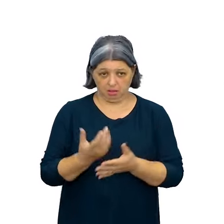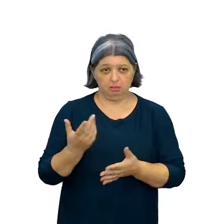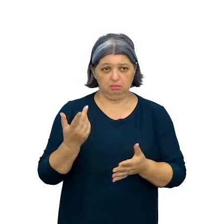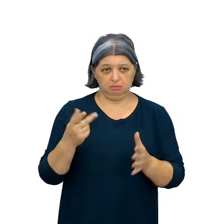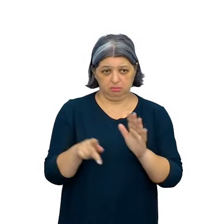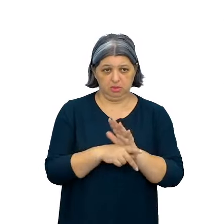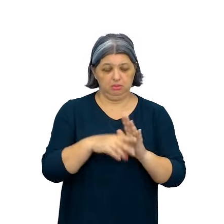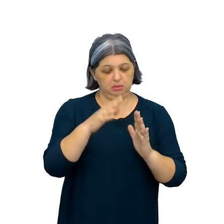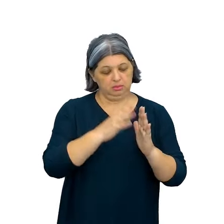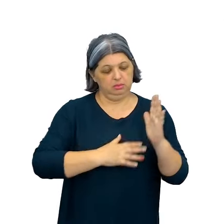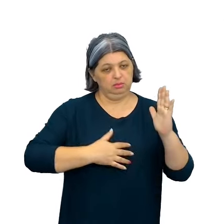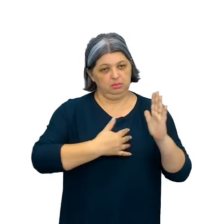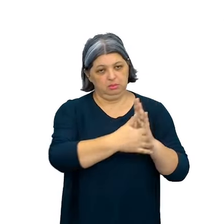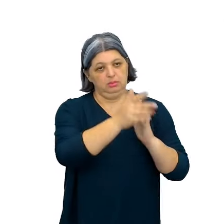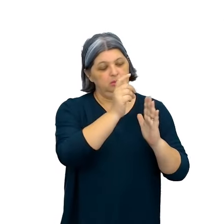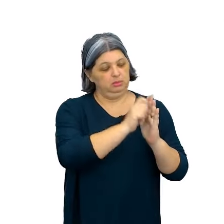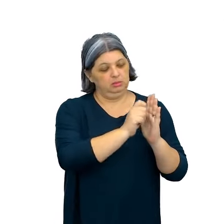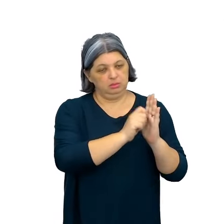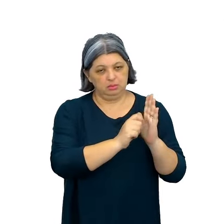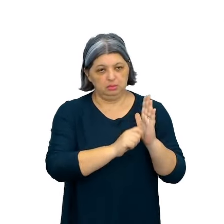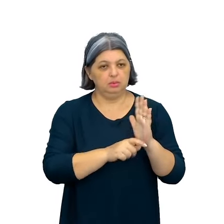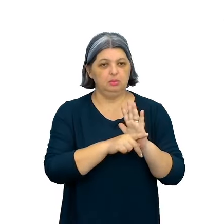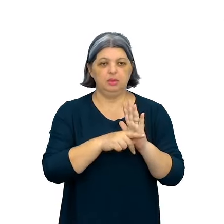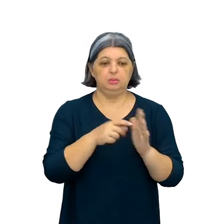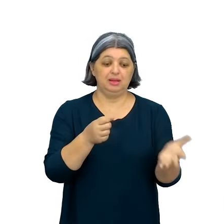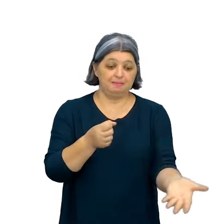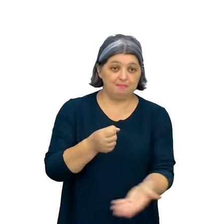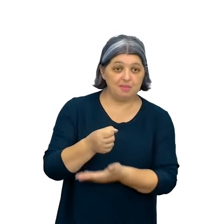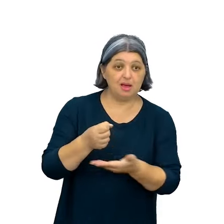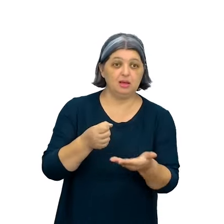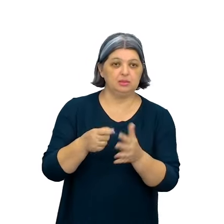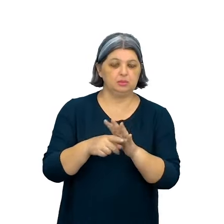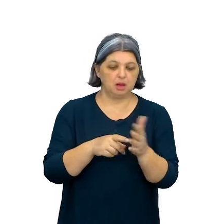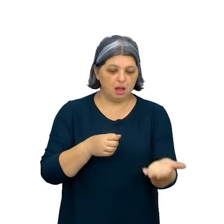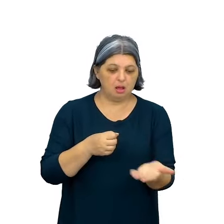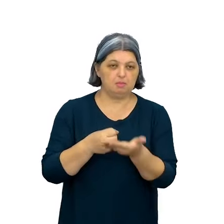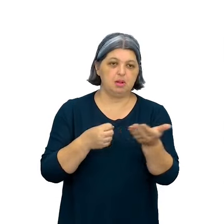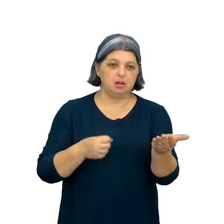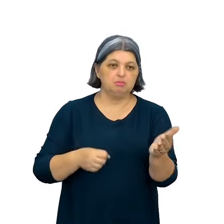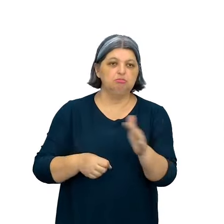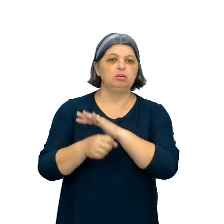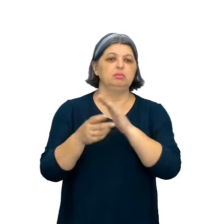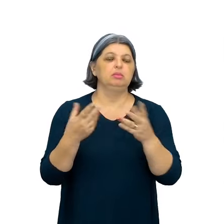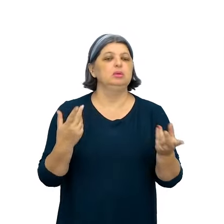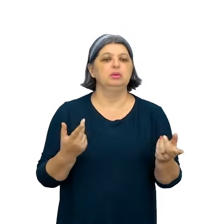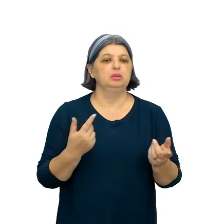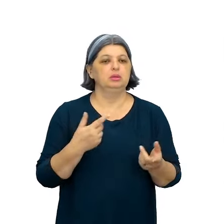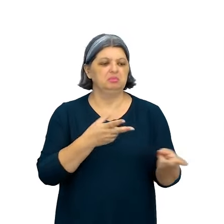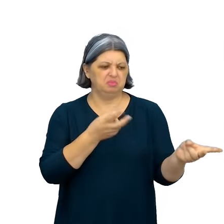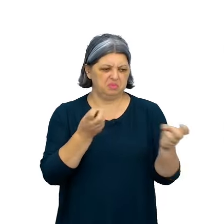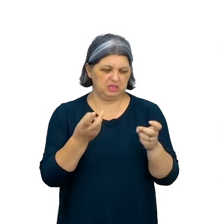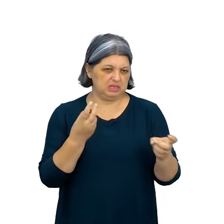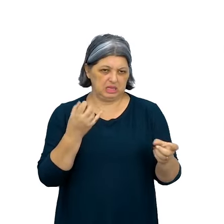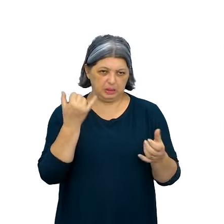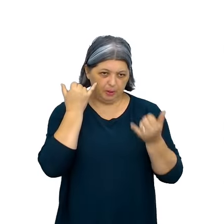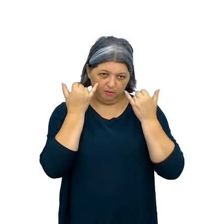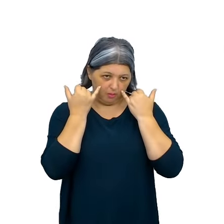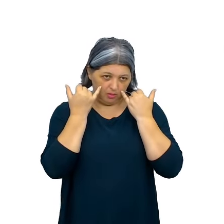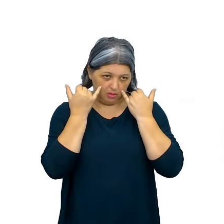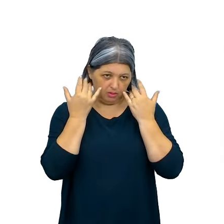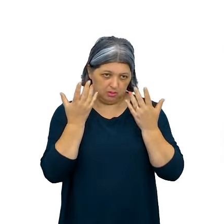rubrica desde um nível mais básico até um nível mais alto. Ele não localiza informações, ele